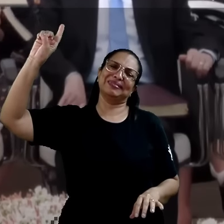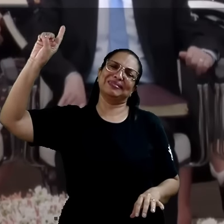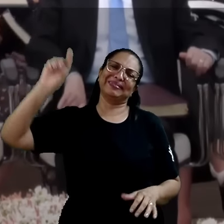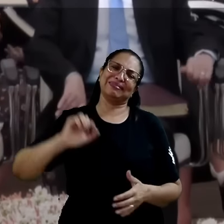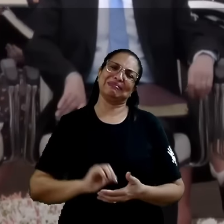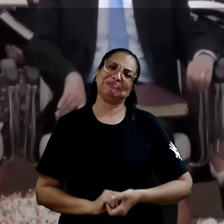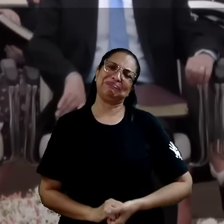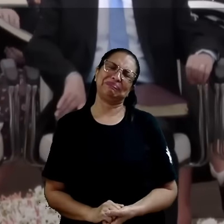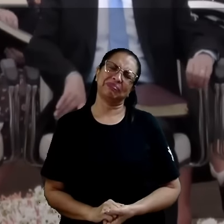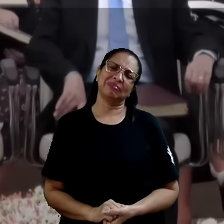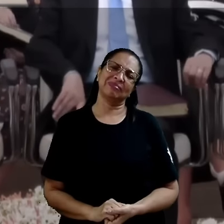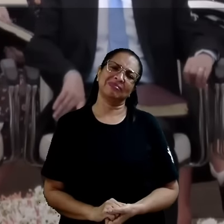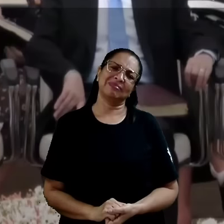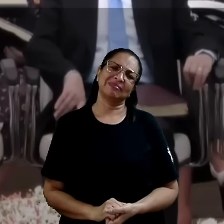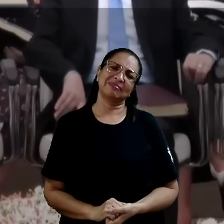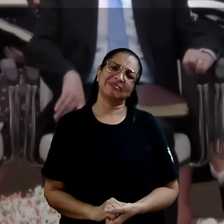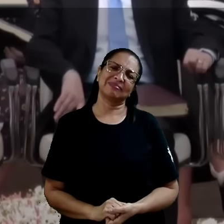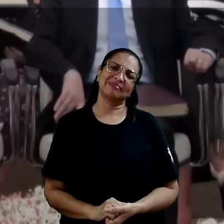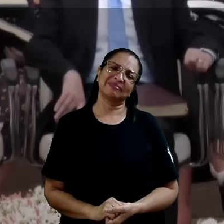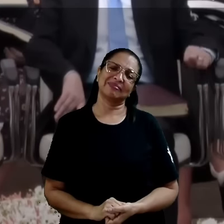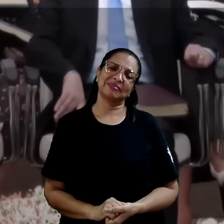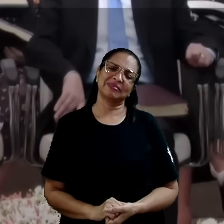glória aleluia